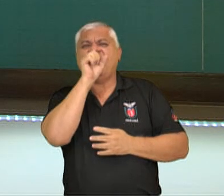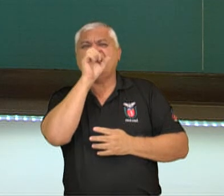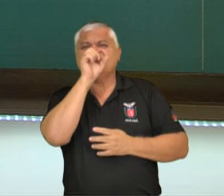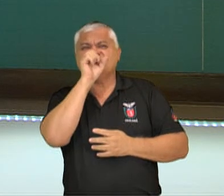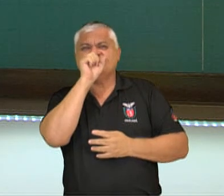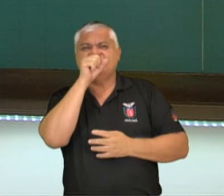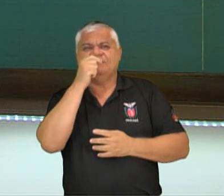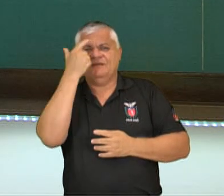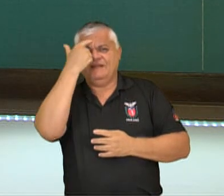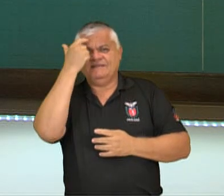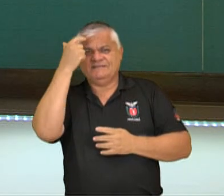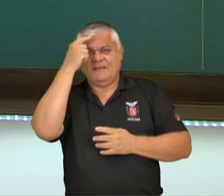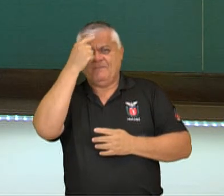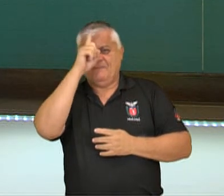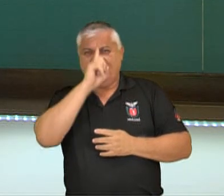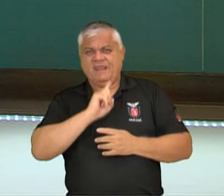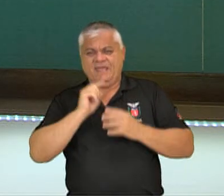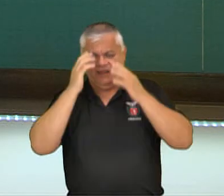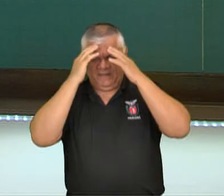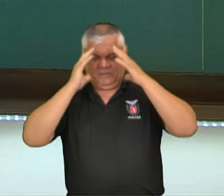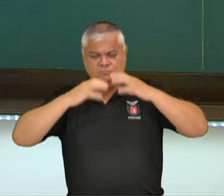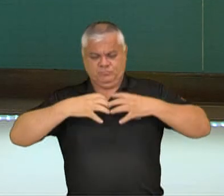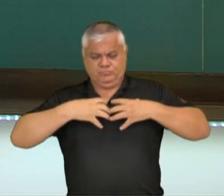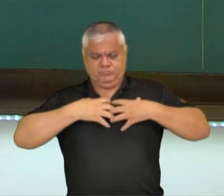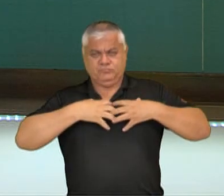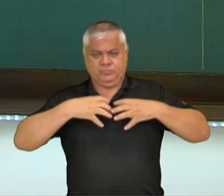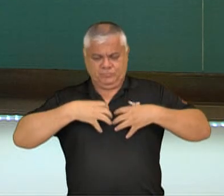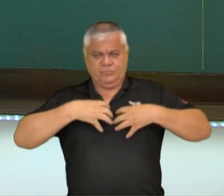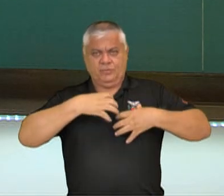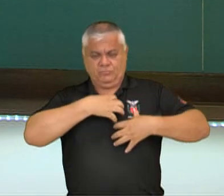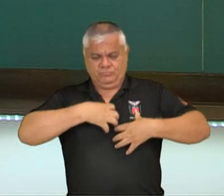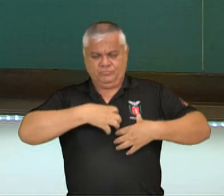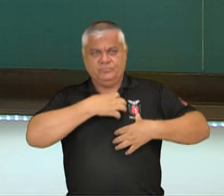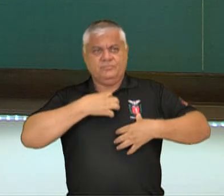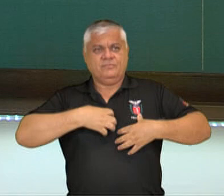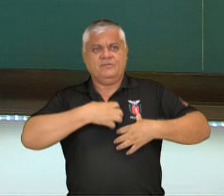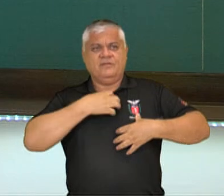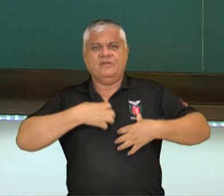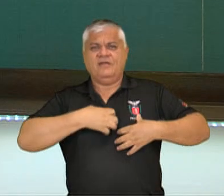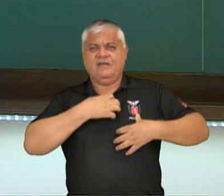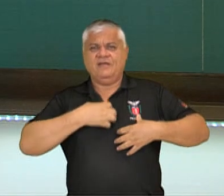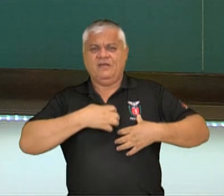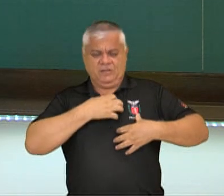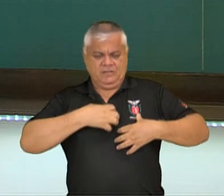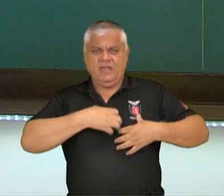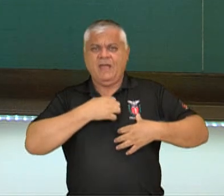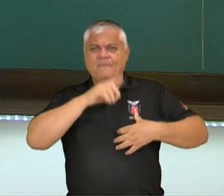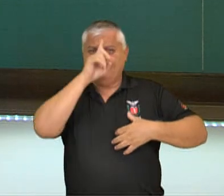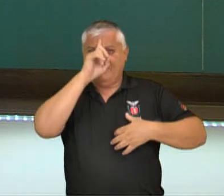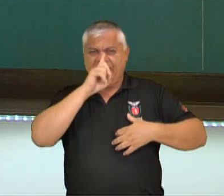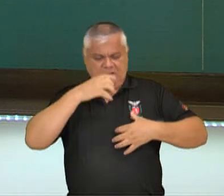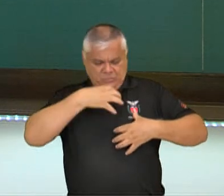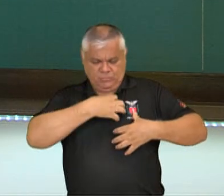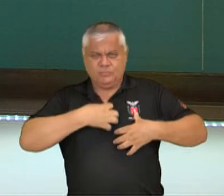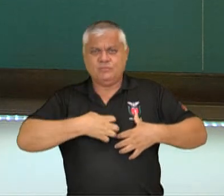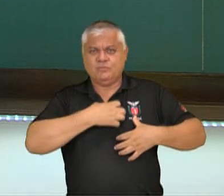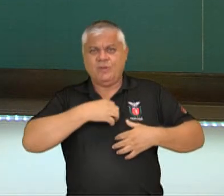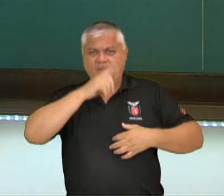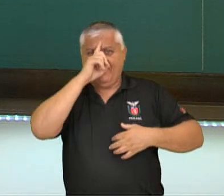vermelho, a cabeça amarela, a parte central ali do tronco, onde fica o coração amarelo.